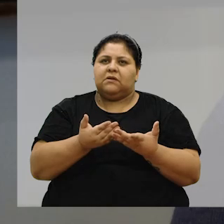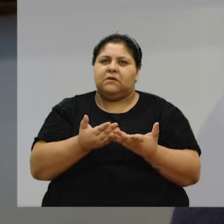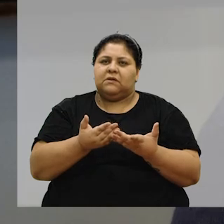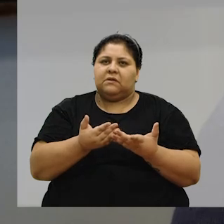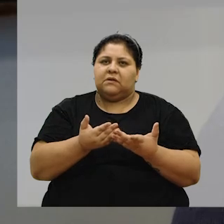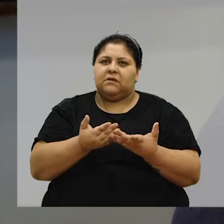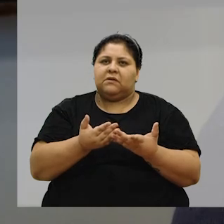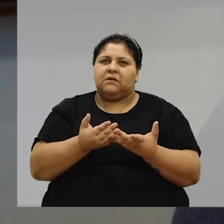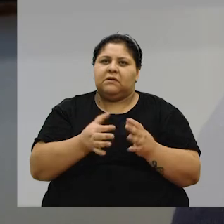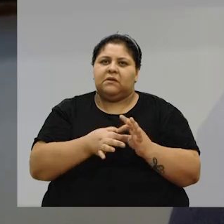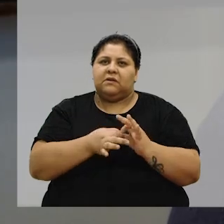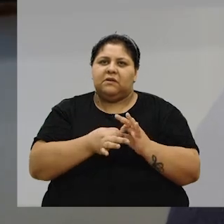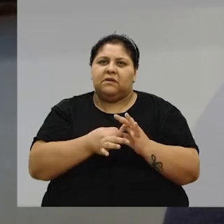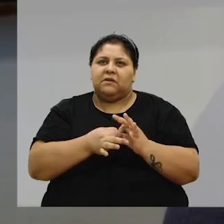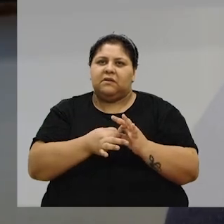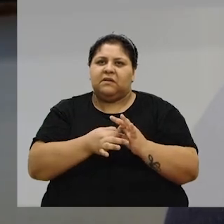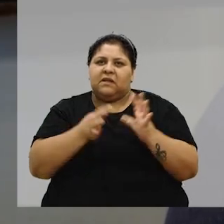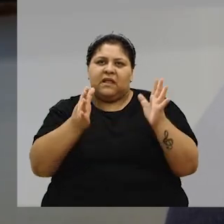de